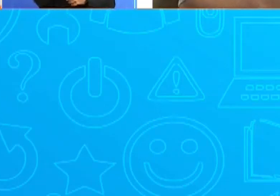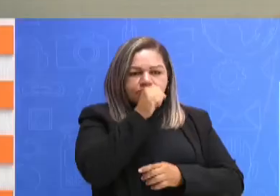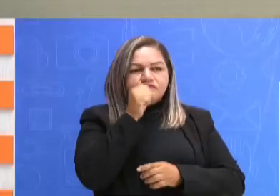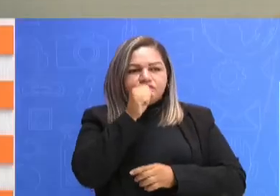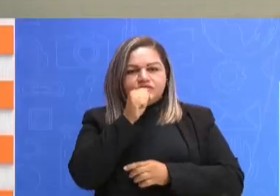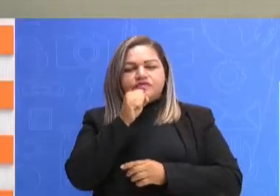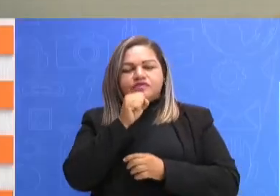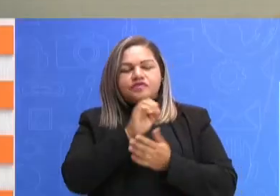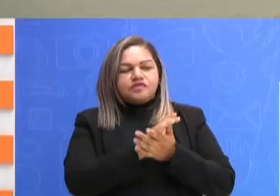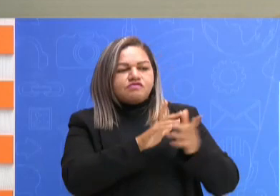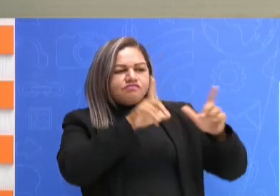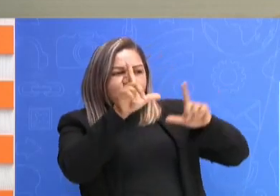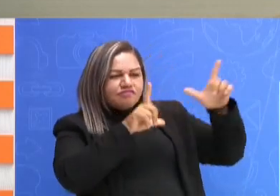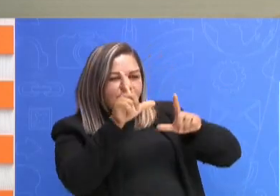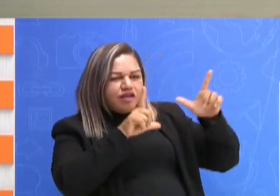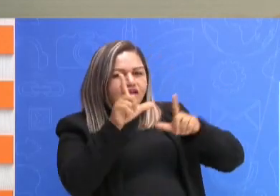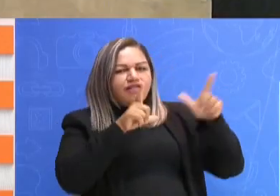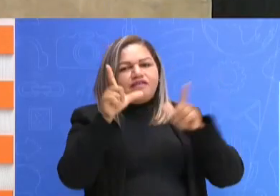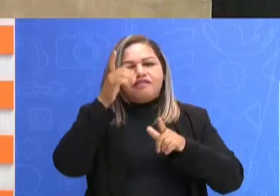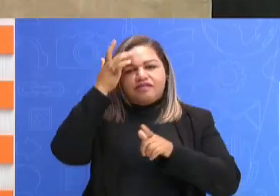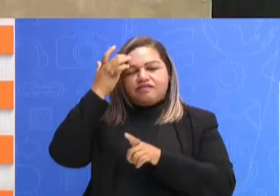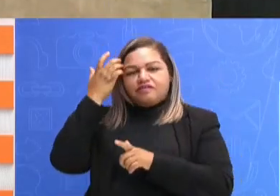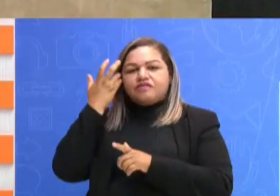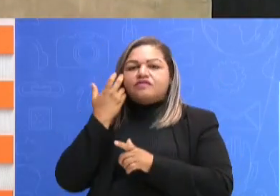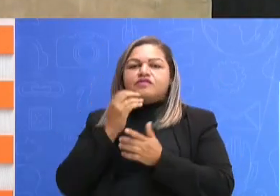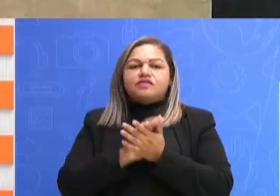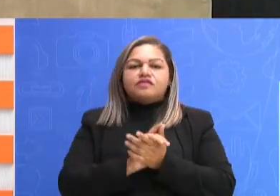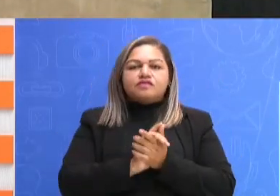Linha de frente, né? Estão entrevistando o pessoal direto.